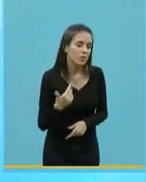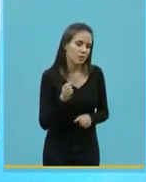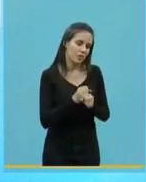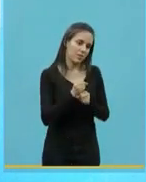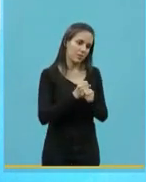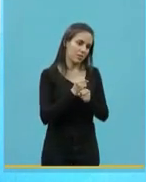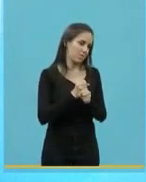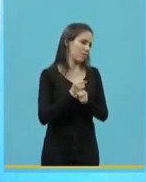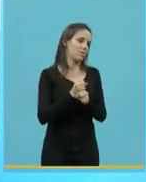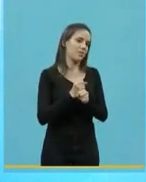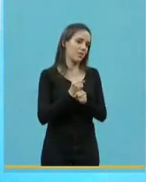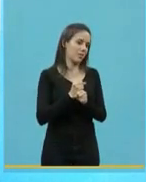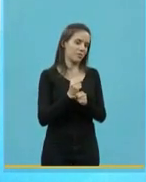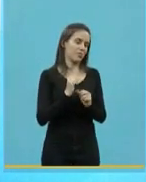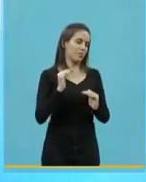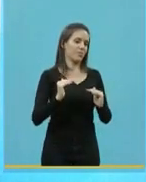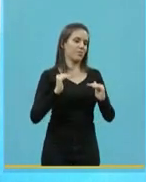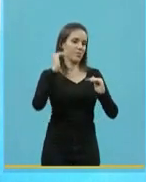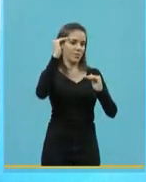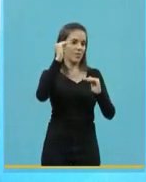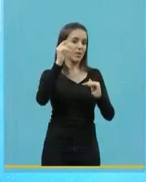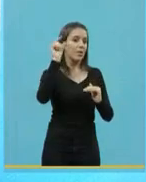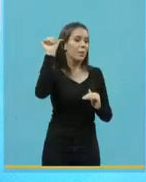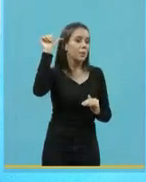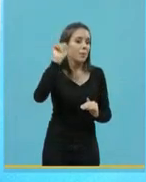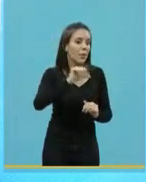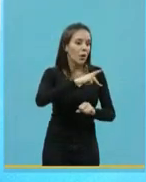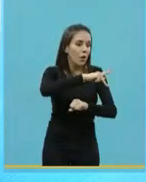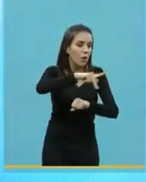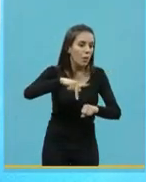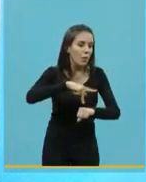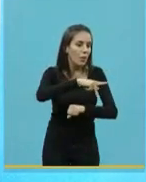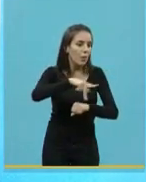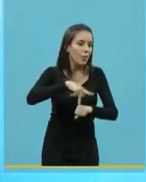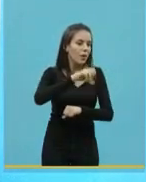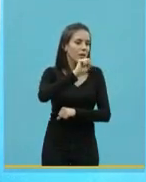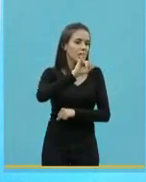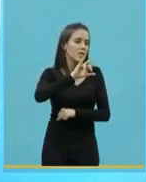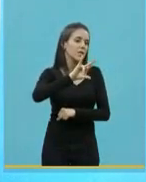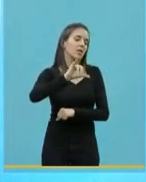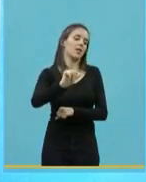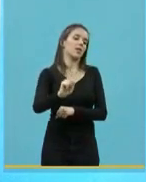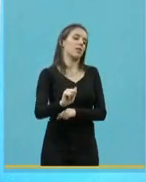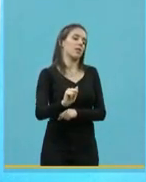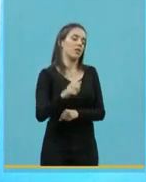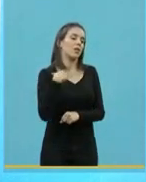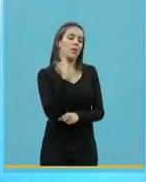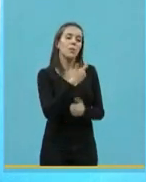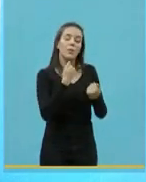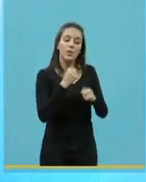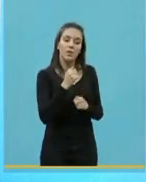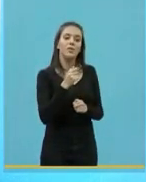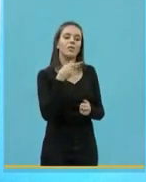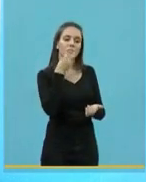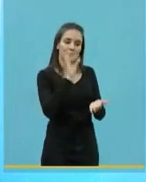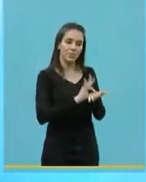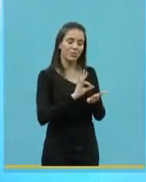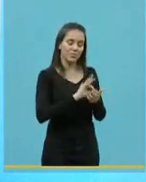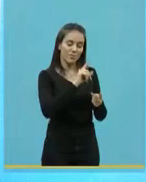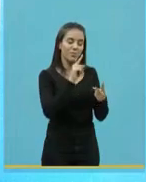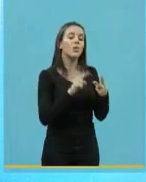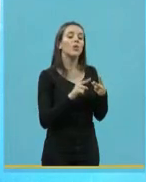isso é mais proporcionalmente do que a síria é um país que está em guerra agora nós temos que reconhecer uma segunda coisa